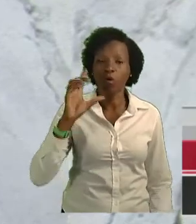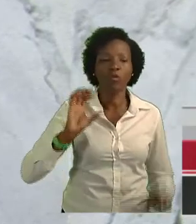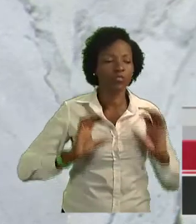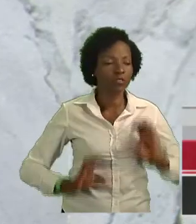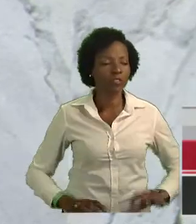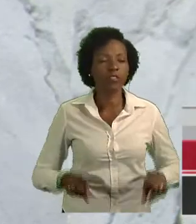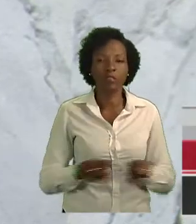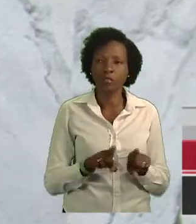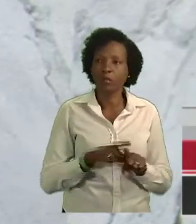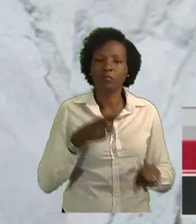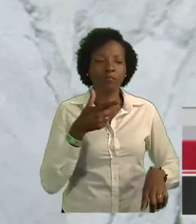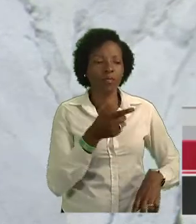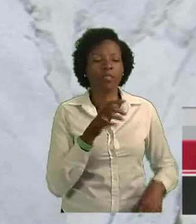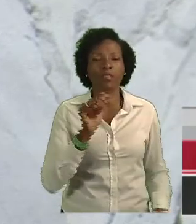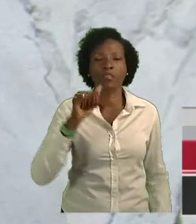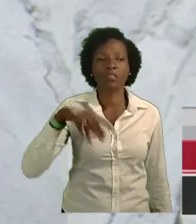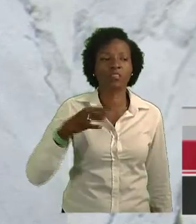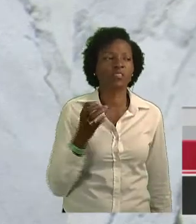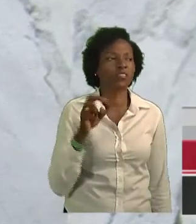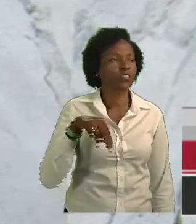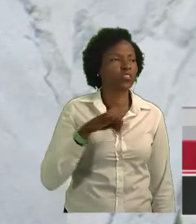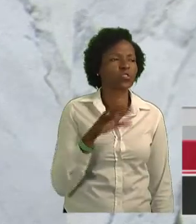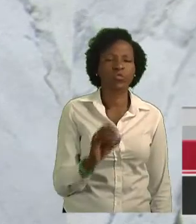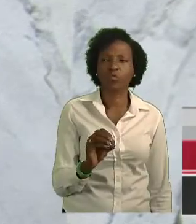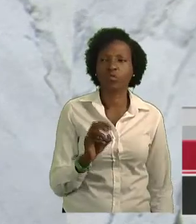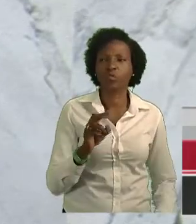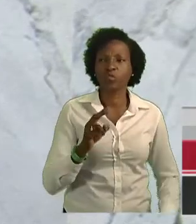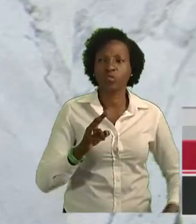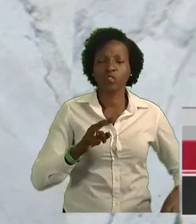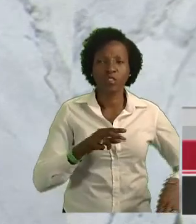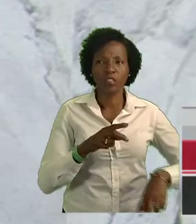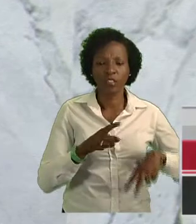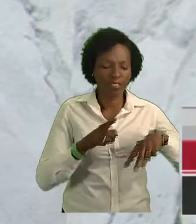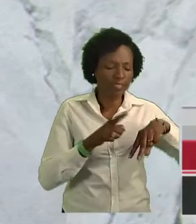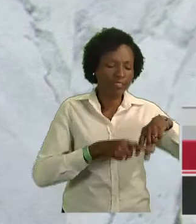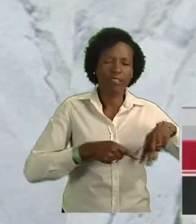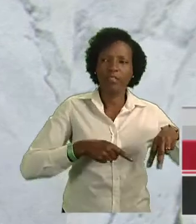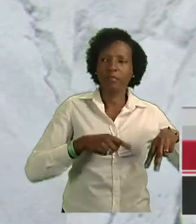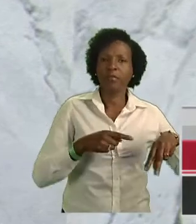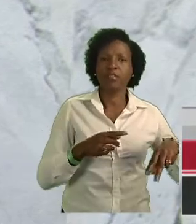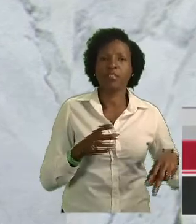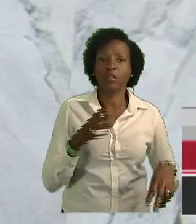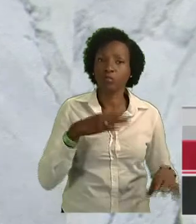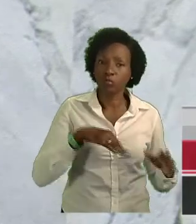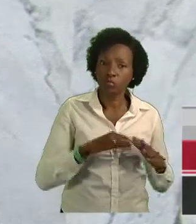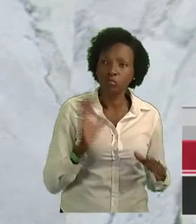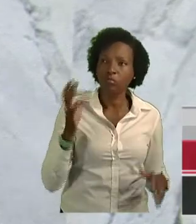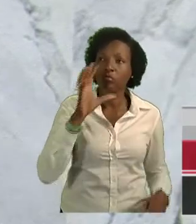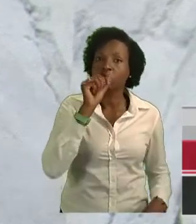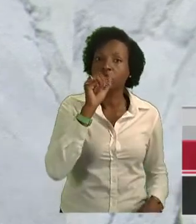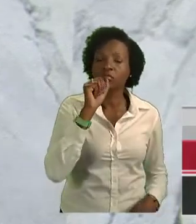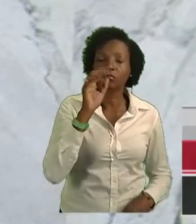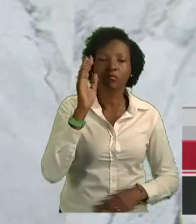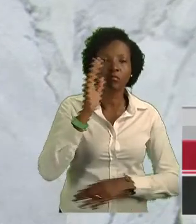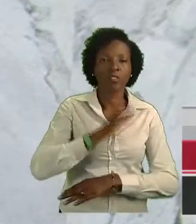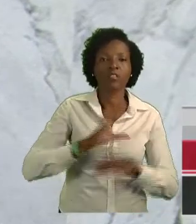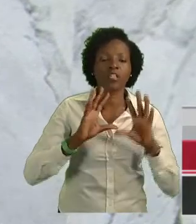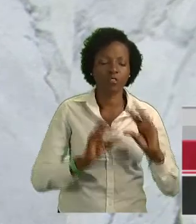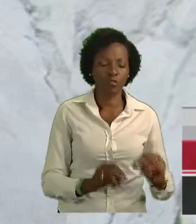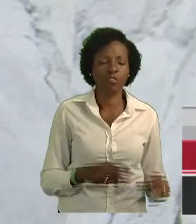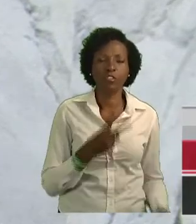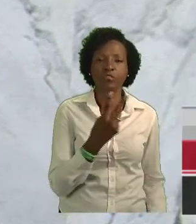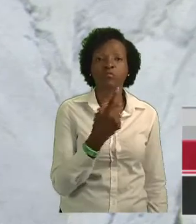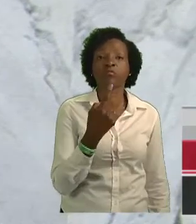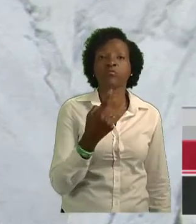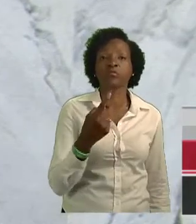antônio teófilo garcia que foi ferido na perna tudo isso aconteceu no sábado por volta das 21 horas lá na